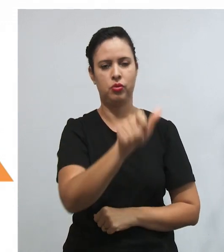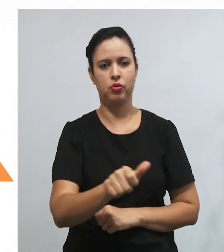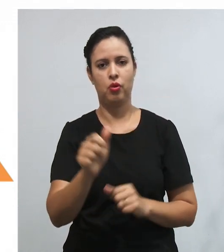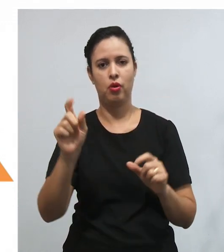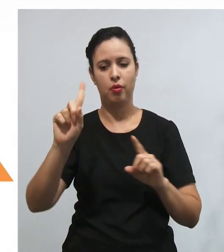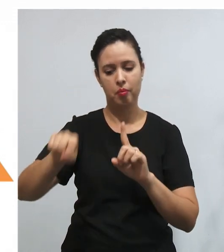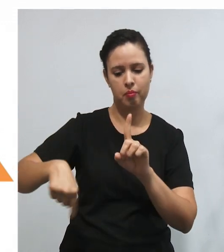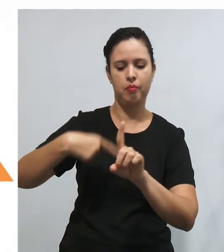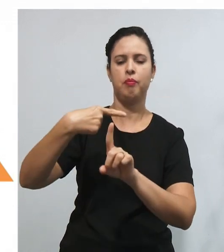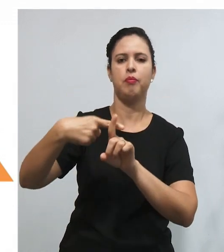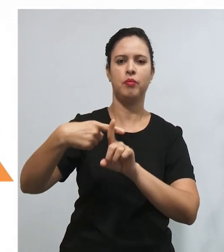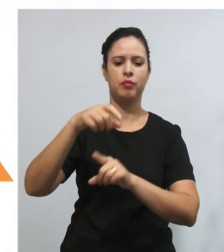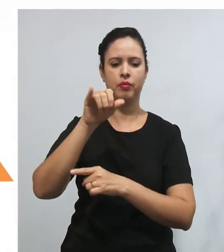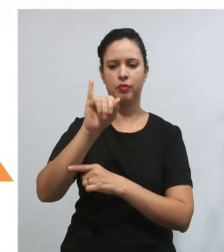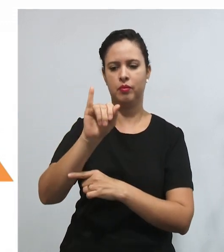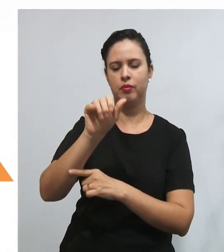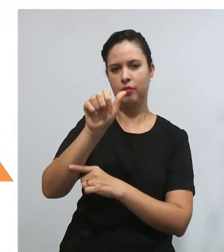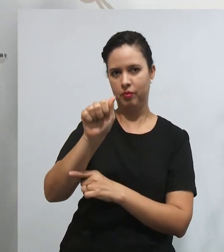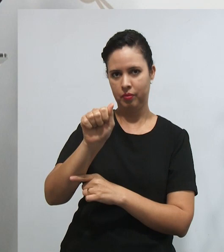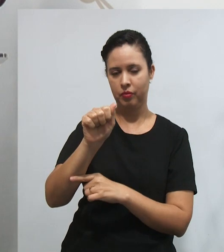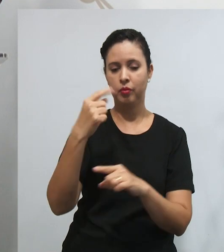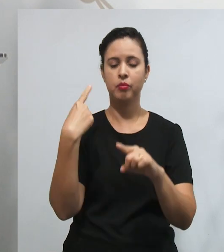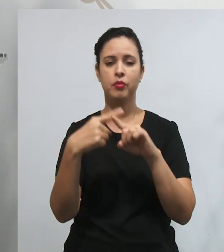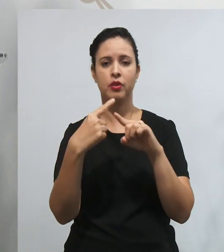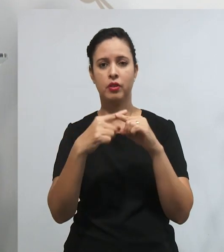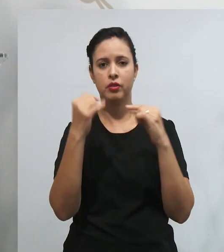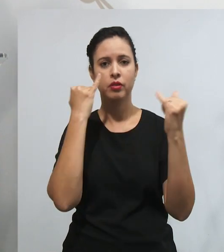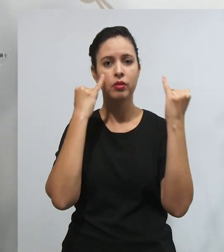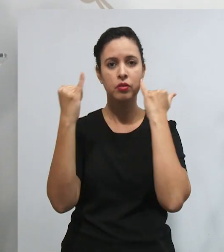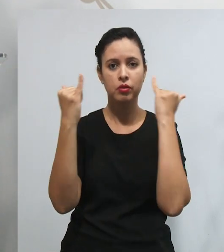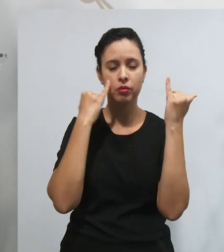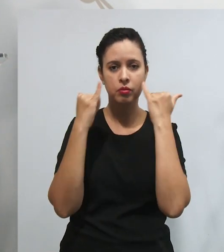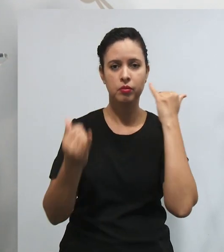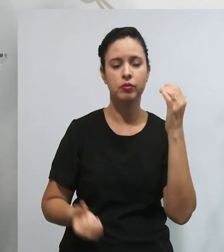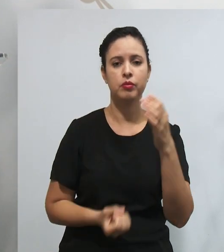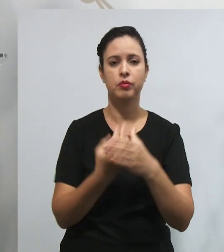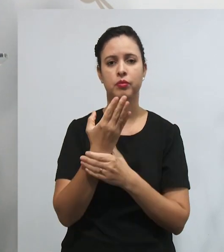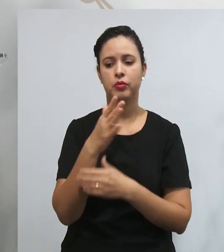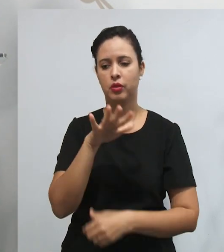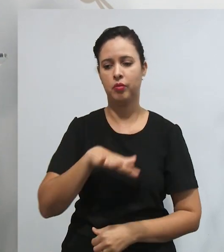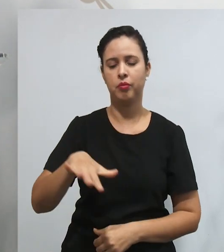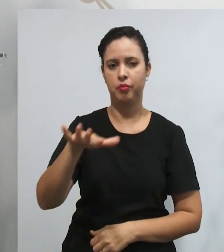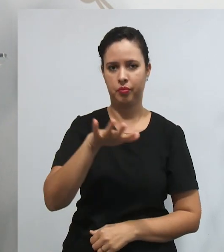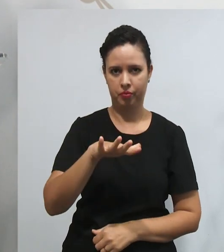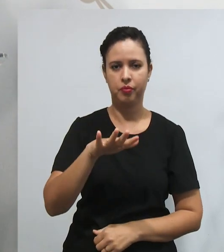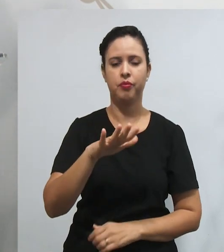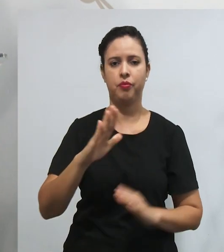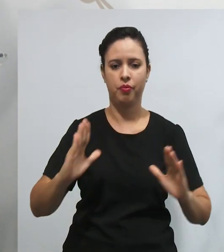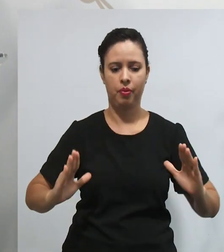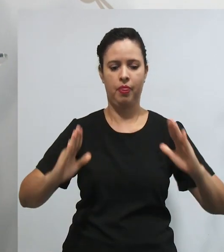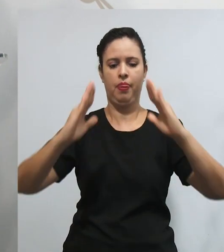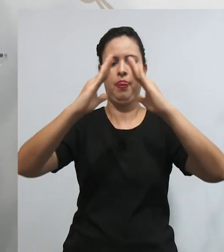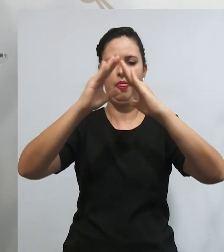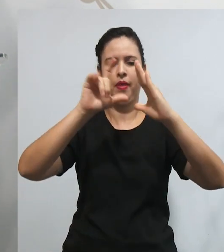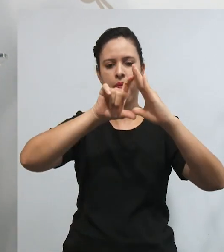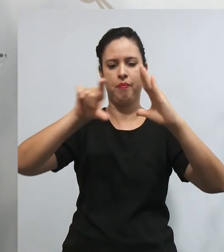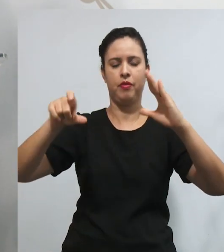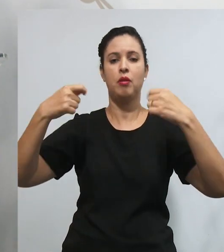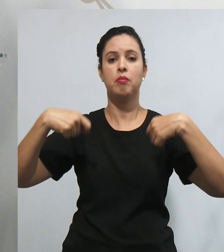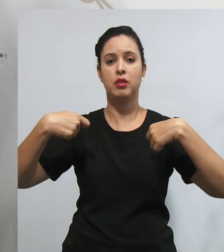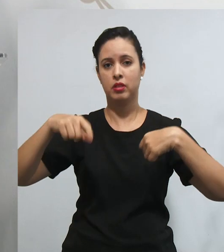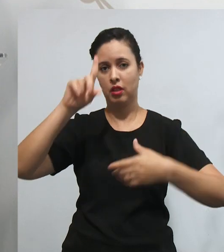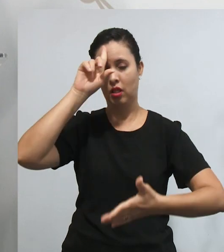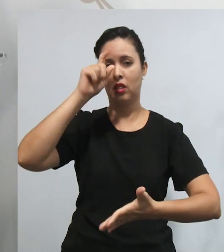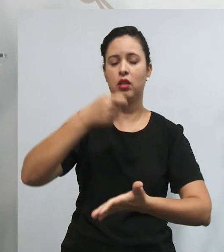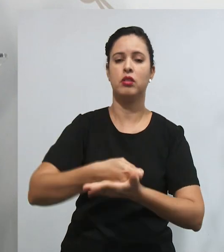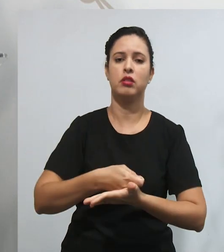quê? Né? Com base nas informações que são geradas, né, com as informações ali do meio da pirâmide, é necessário tomar algumas decisões. E aí só o ser